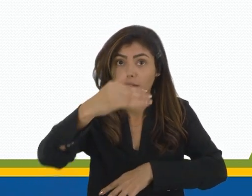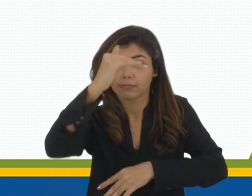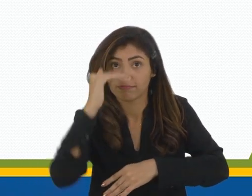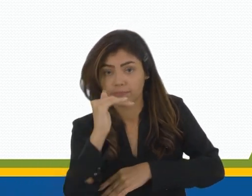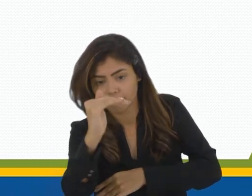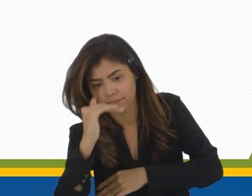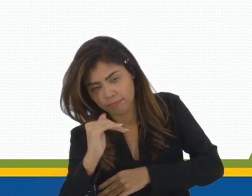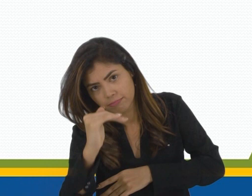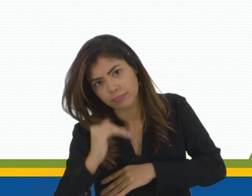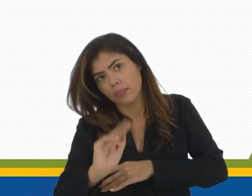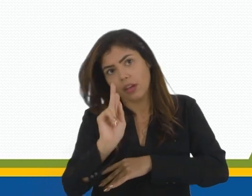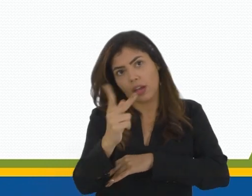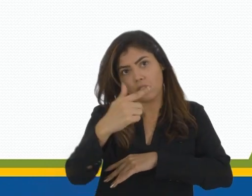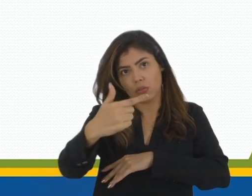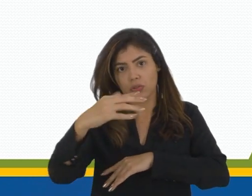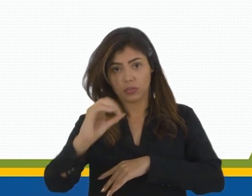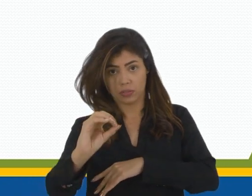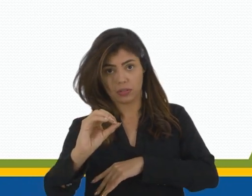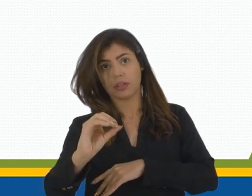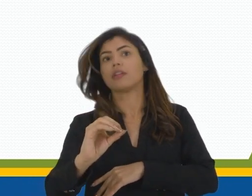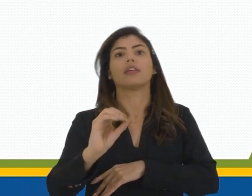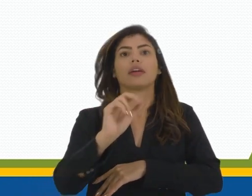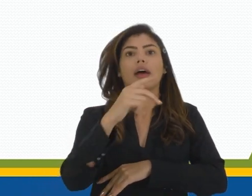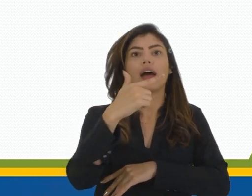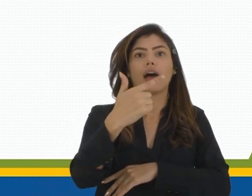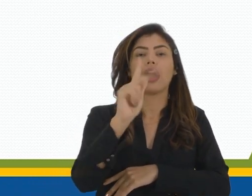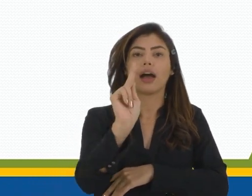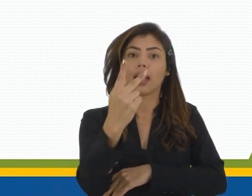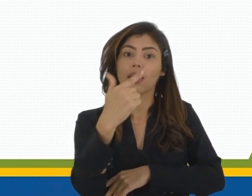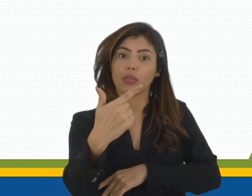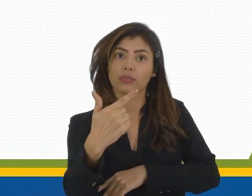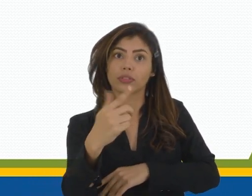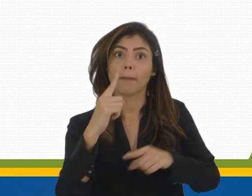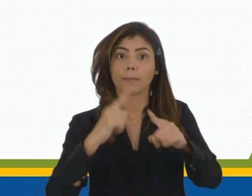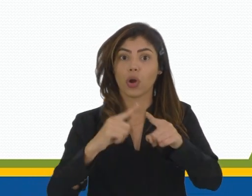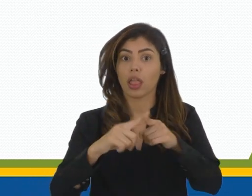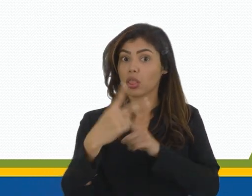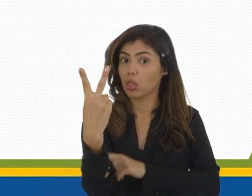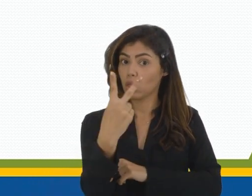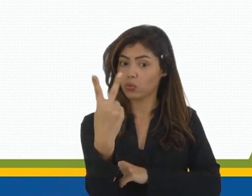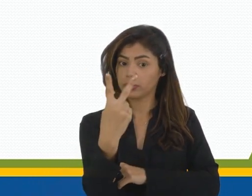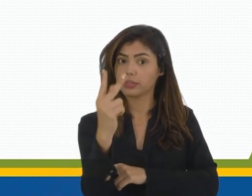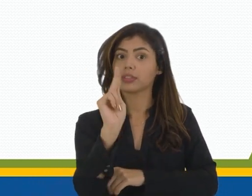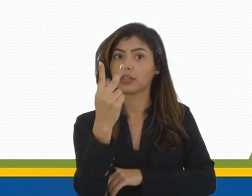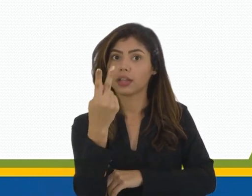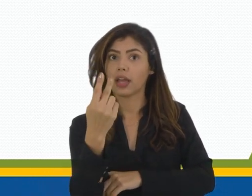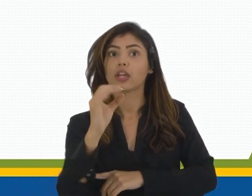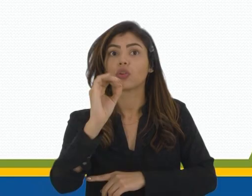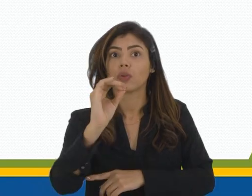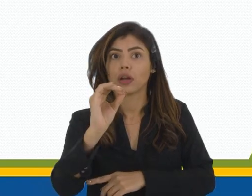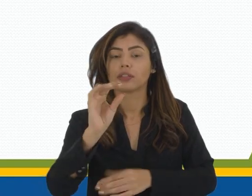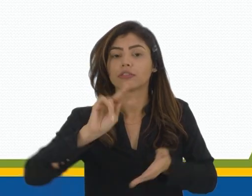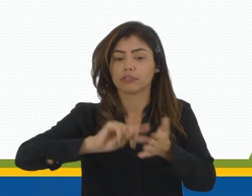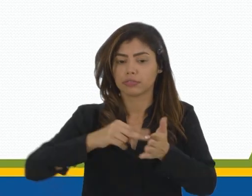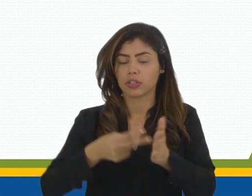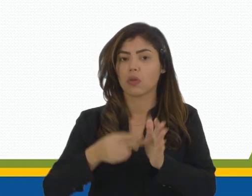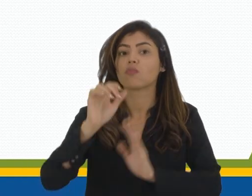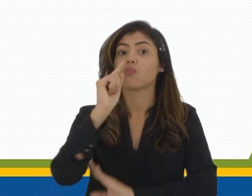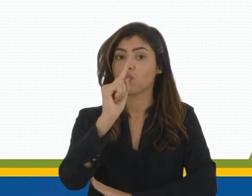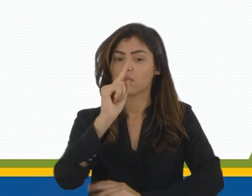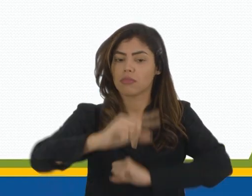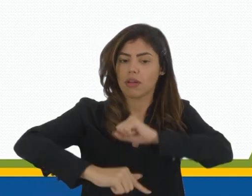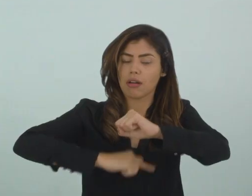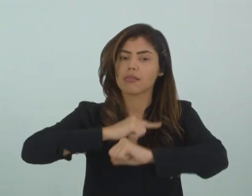o H2O, que é a água, a gente vê H2, porque são 2 átomos de hidrogênio, e um O, que significa um